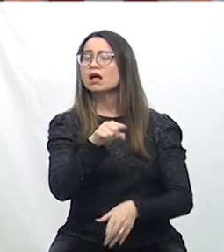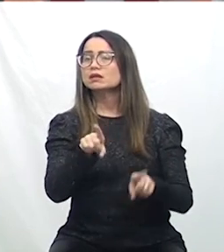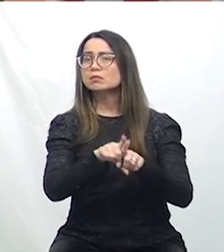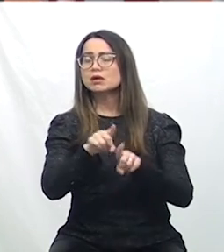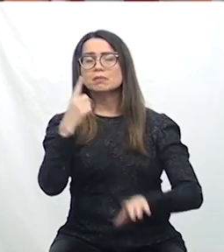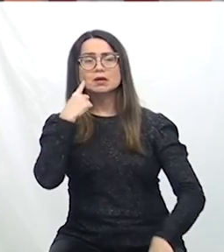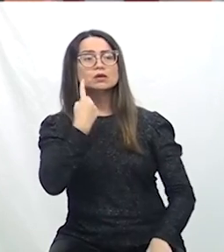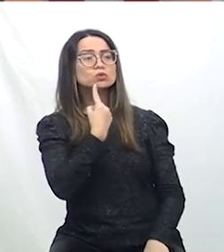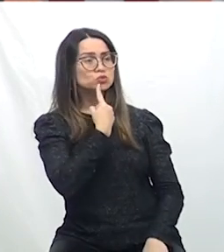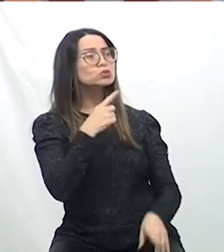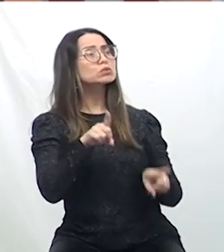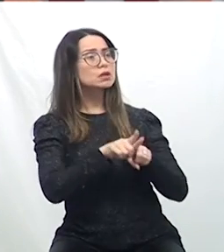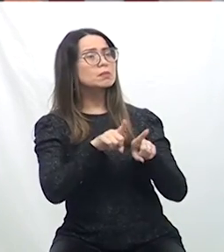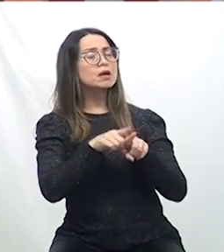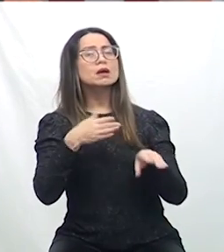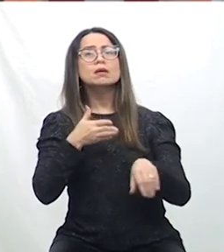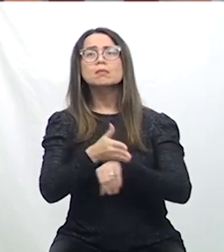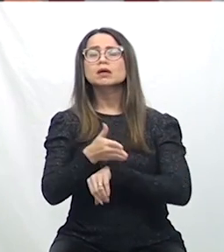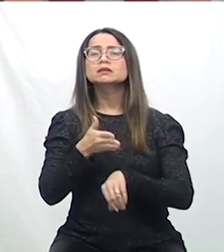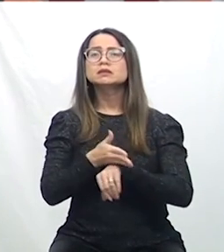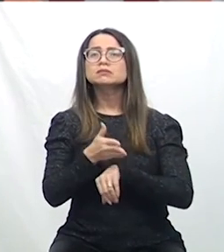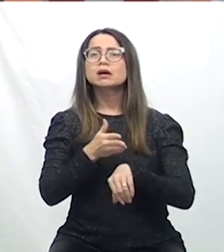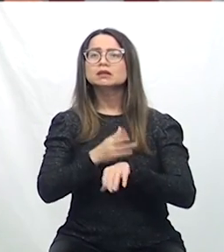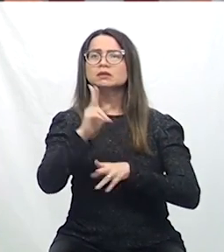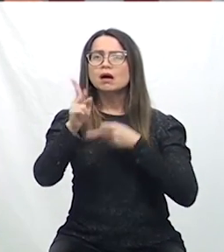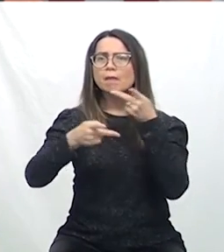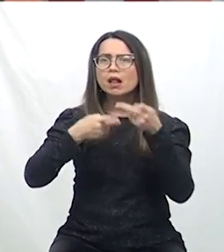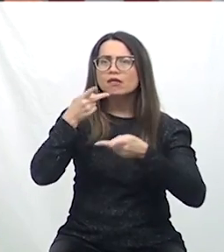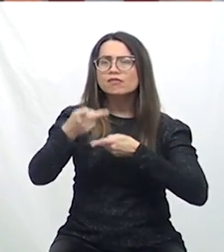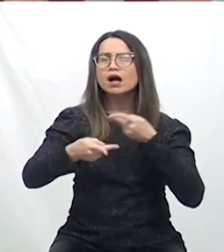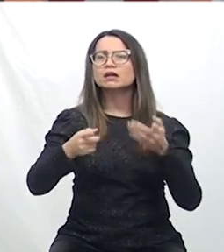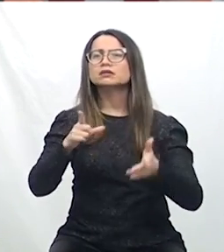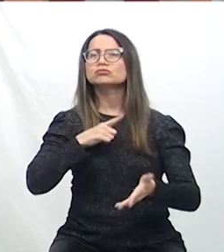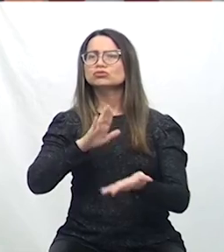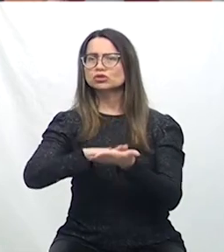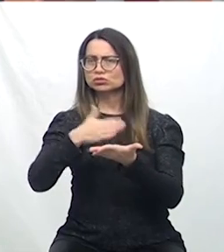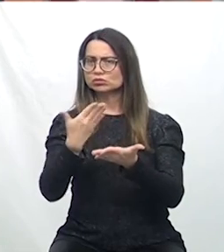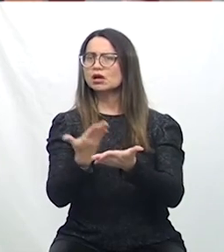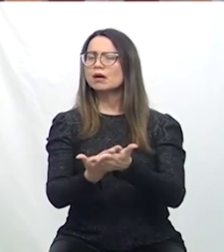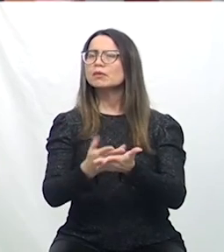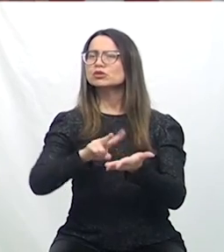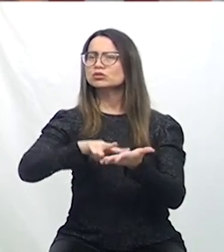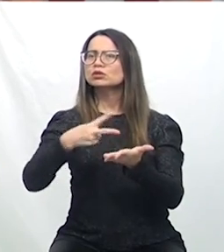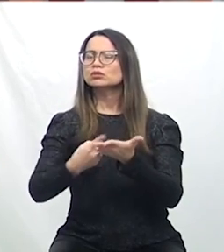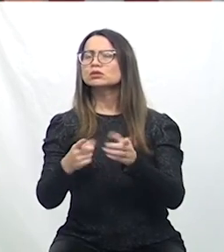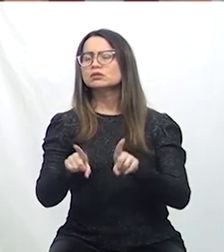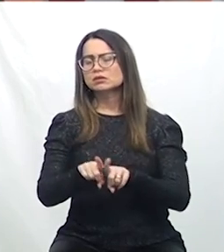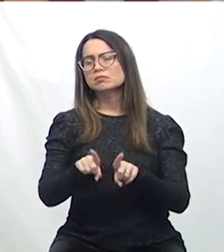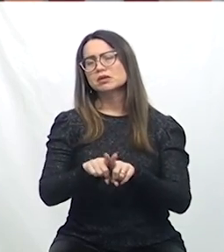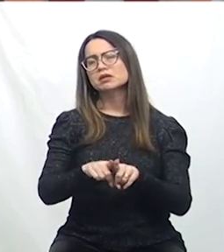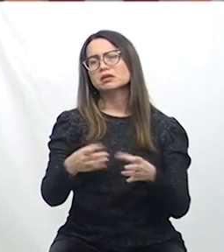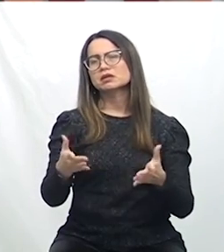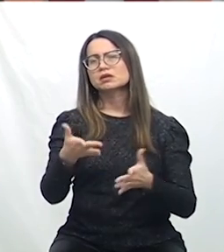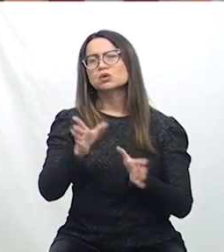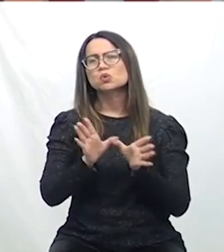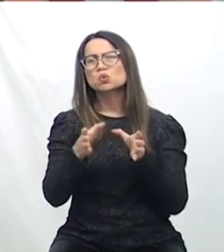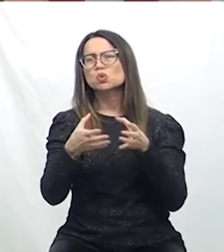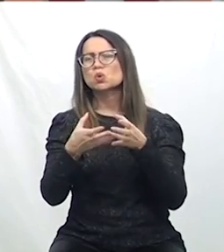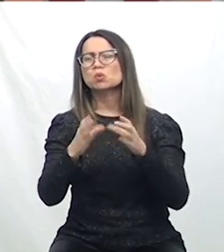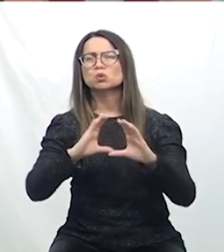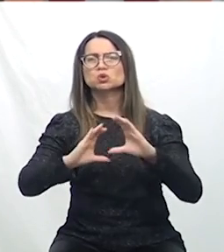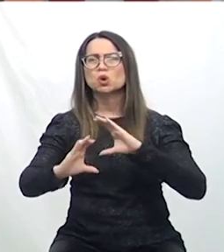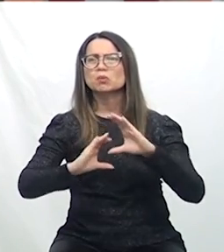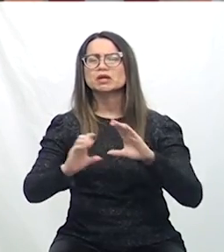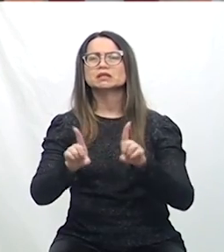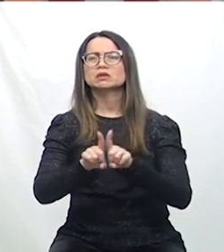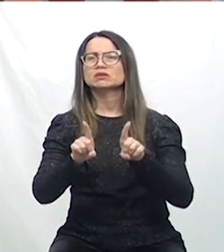surdo fosse alcançado pelas falas ali, muito pela apresentação, o Douglas com toda a sua equipe de comunicação, a fala, os